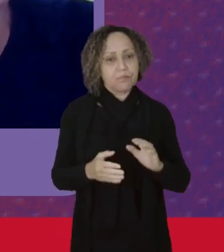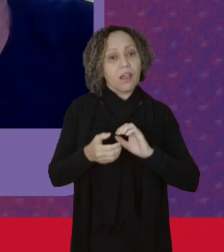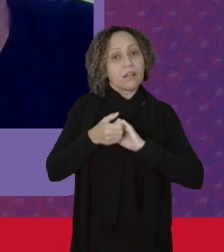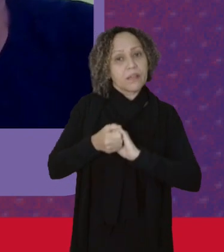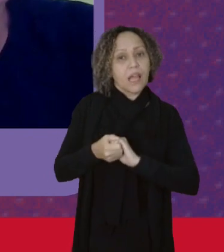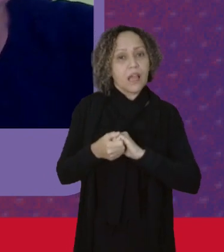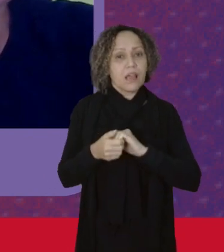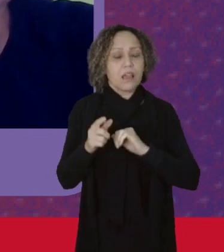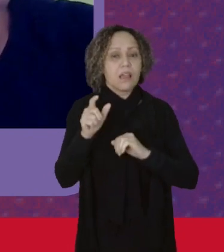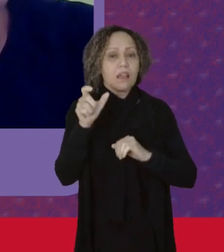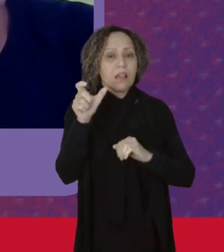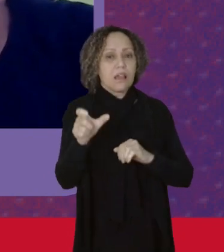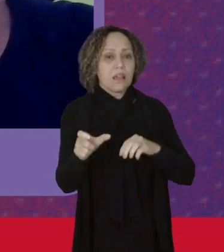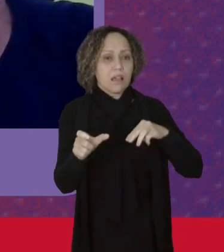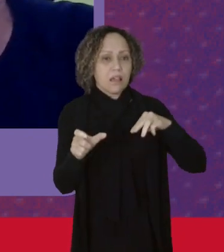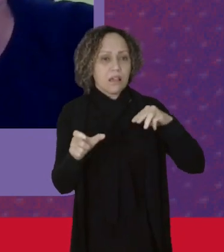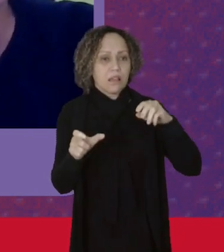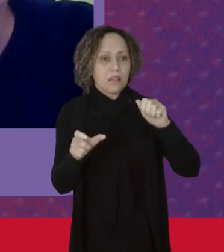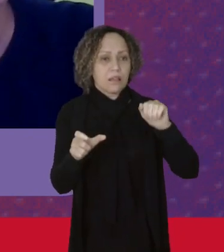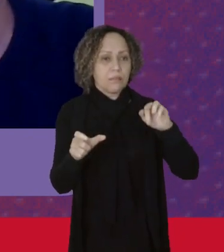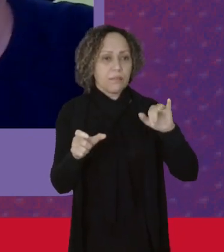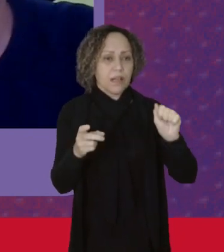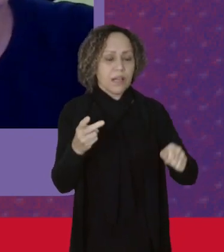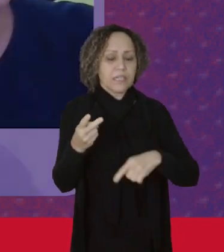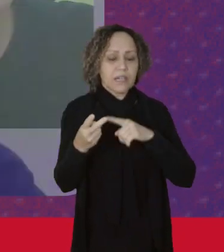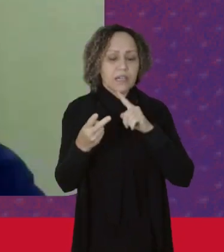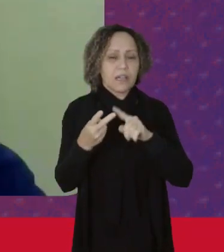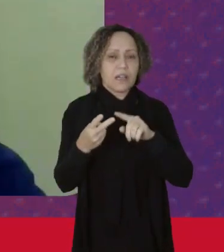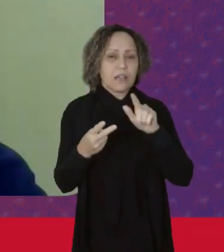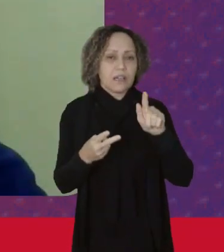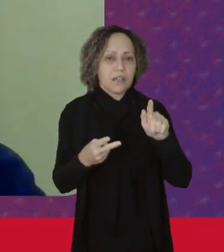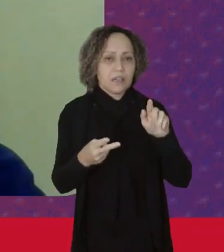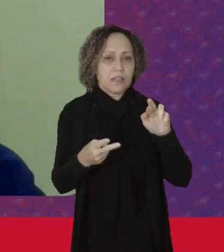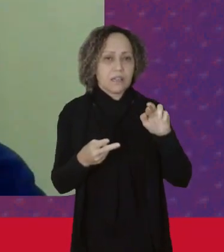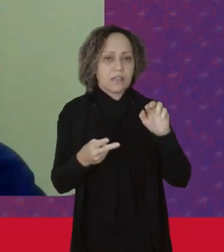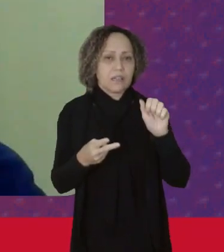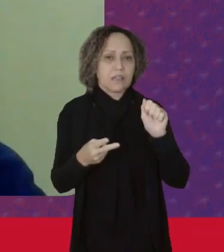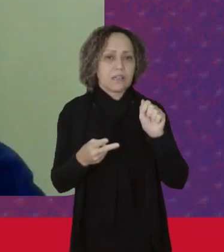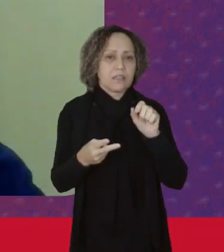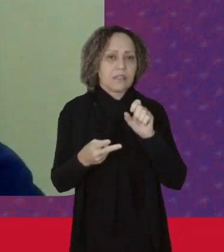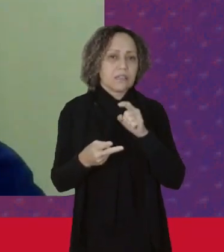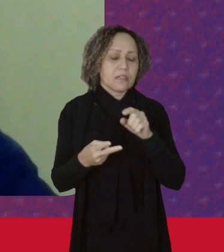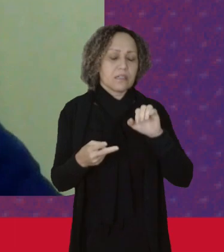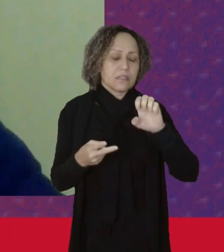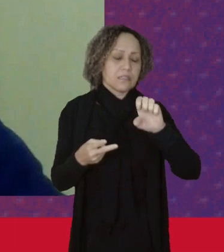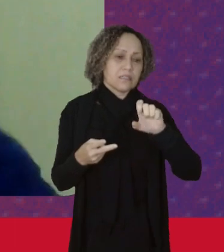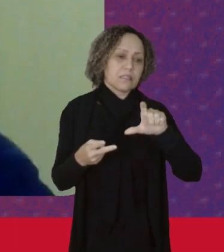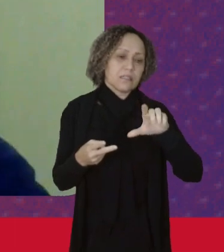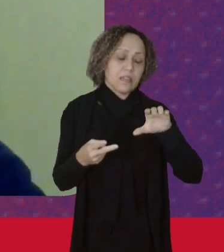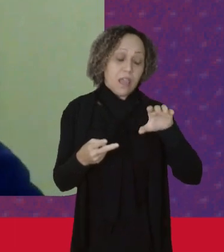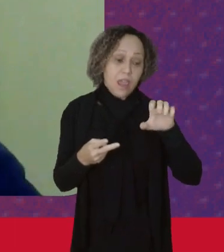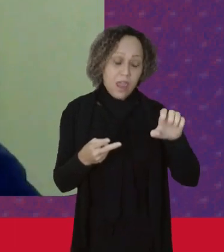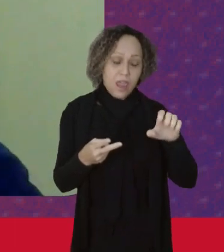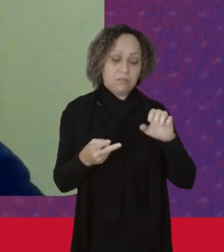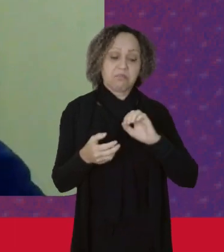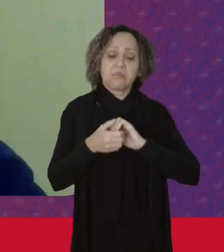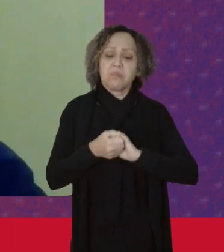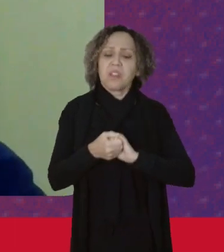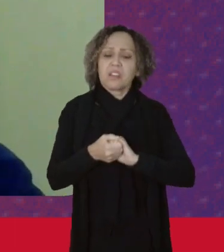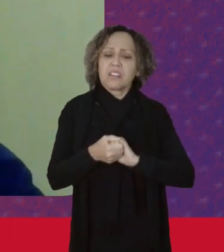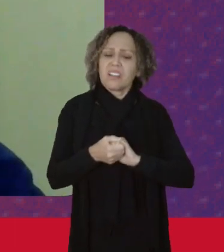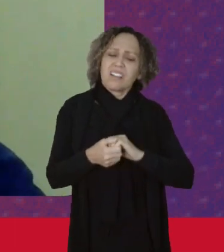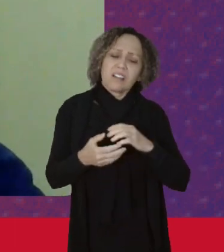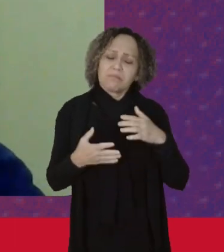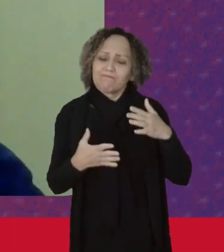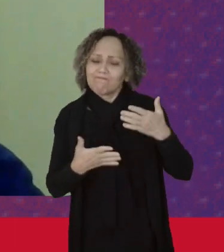a Graziele nessa roda de conversa. Quero, assim, complementando a fala, não é nem complementando, mas